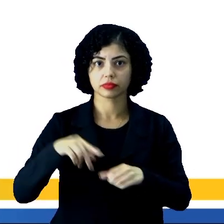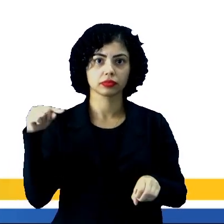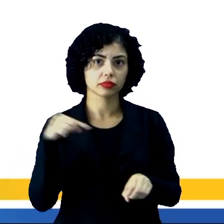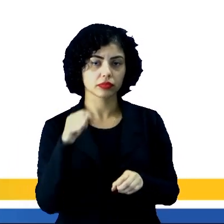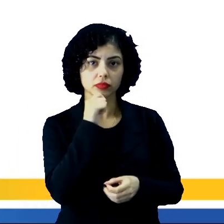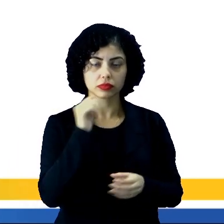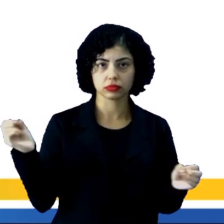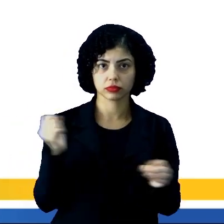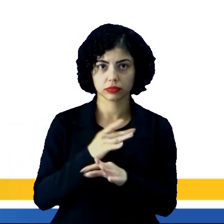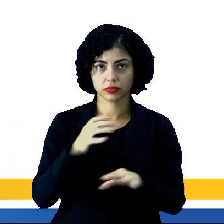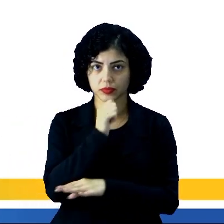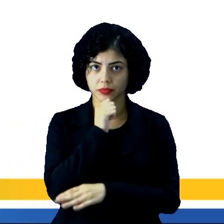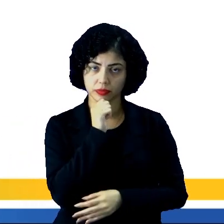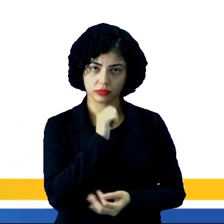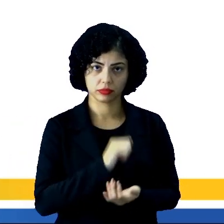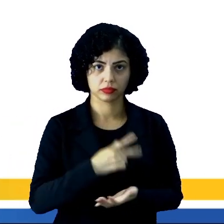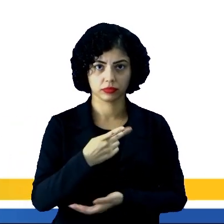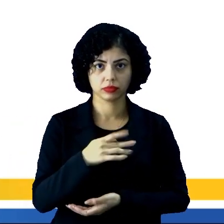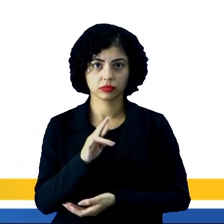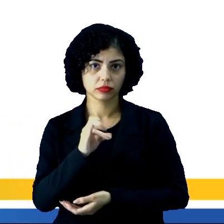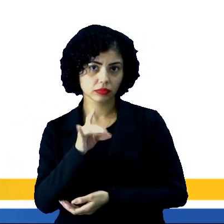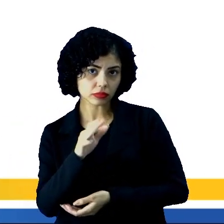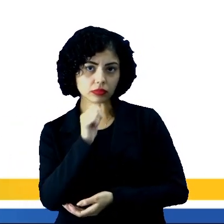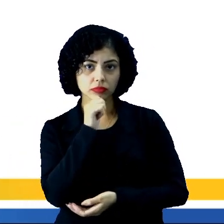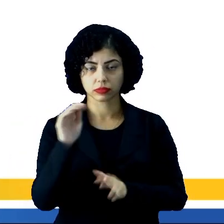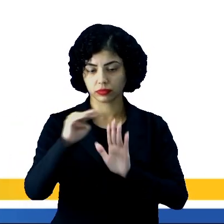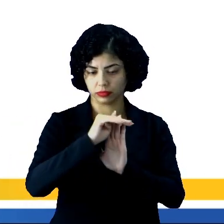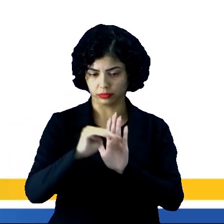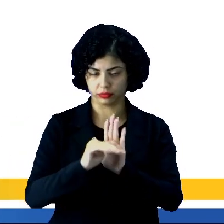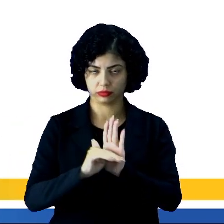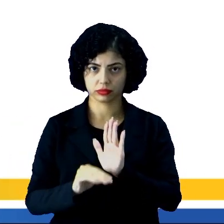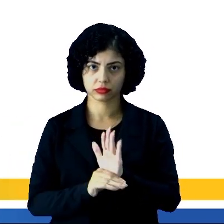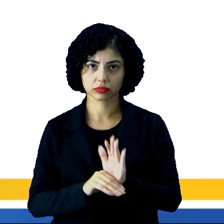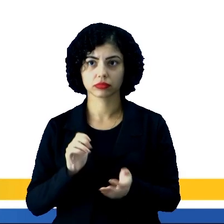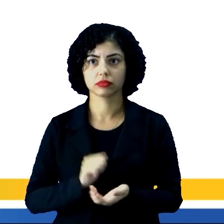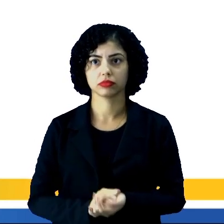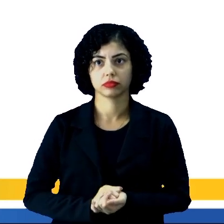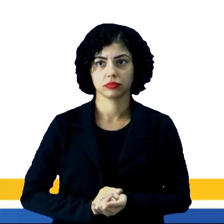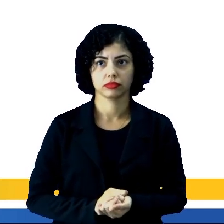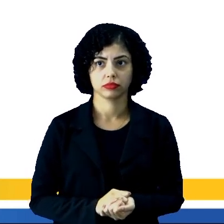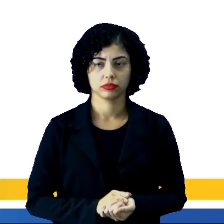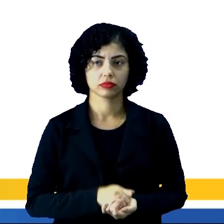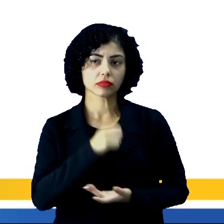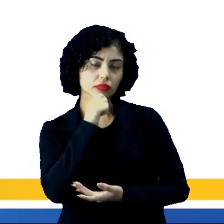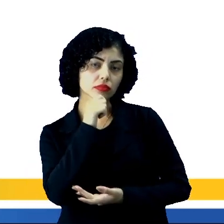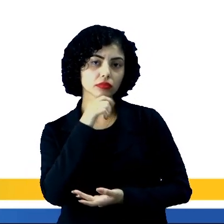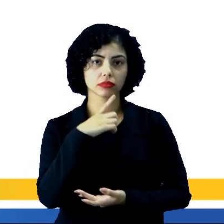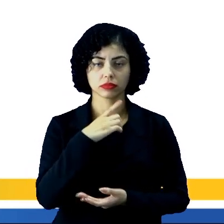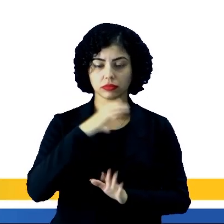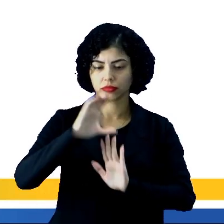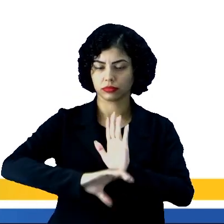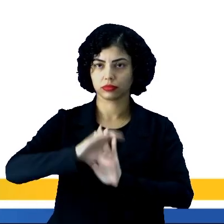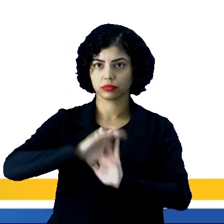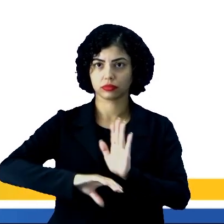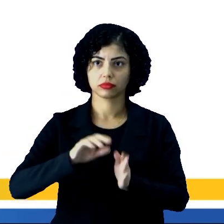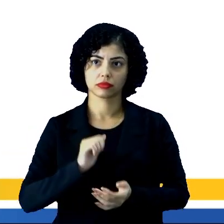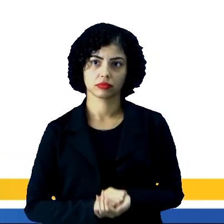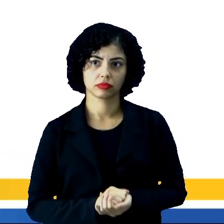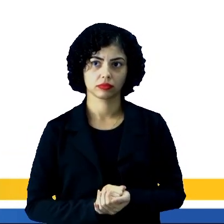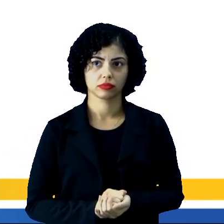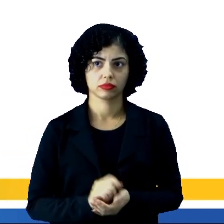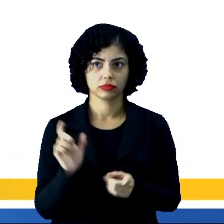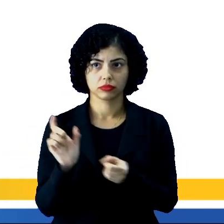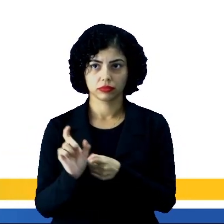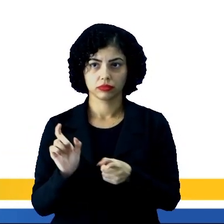central do predicado o verbo na classe gramatical né temos aí né o conceito dele a palavra